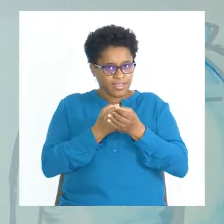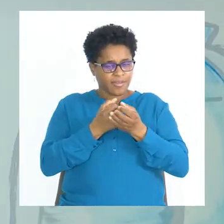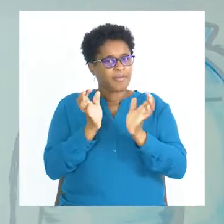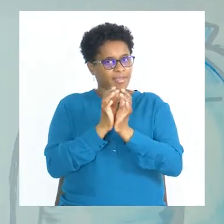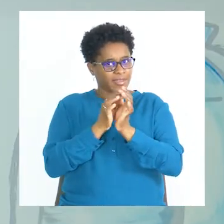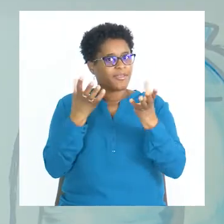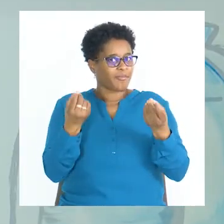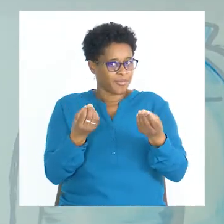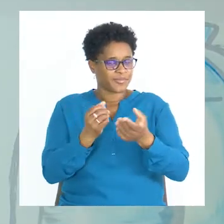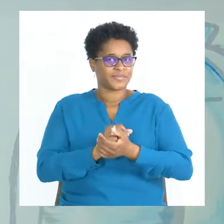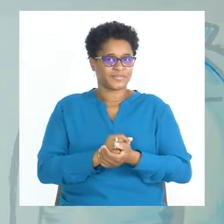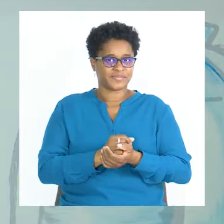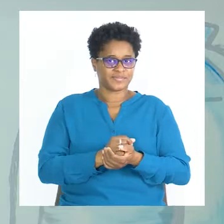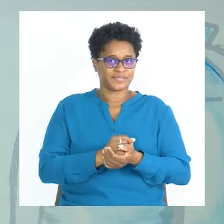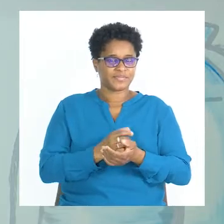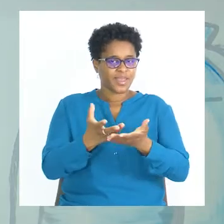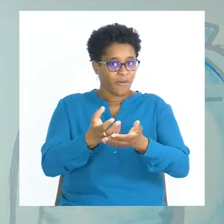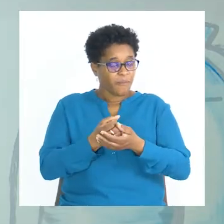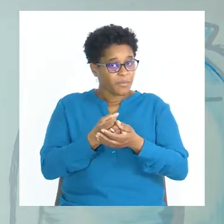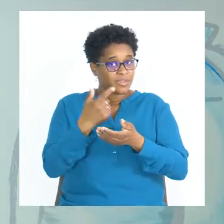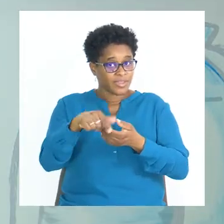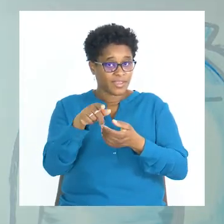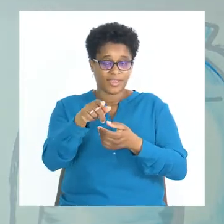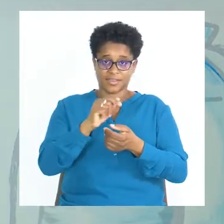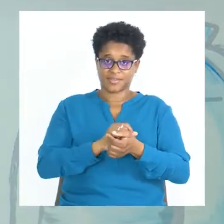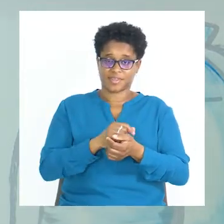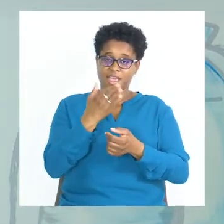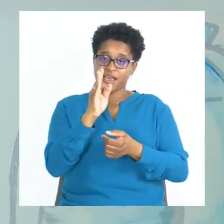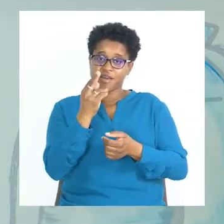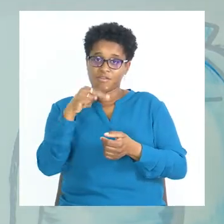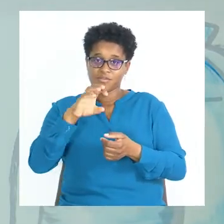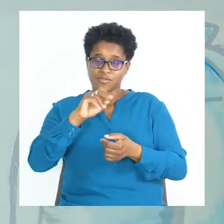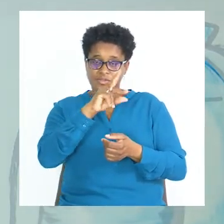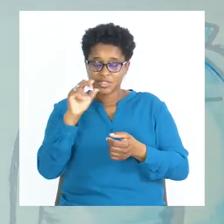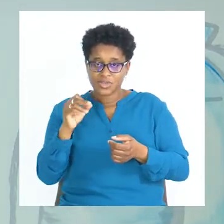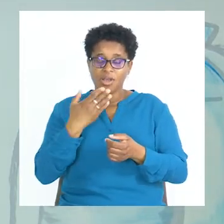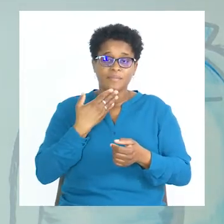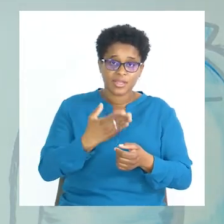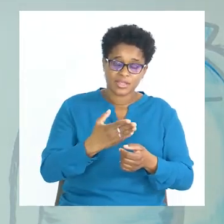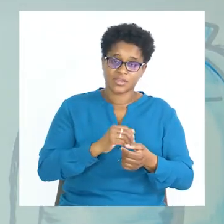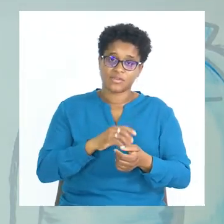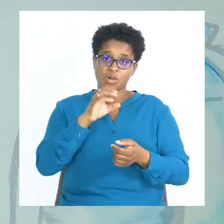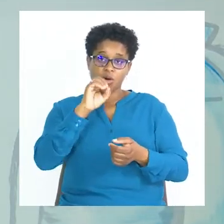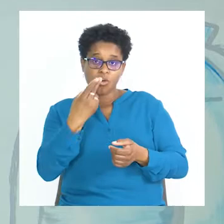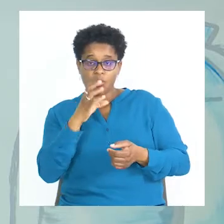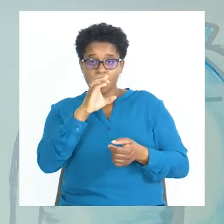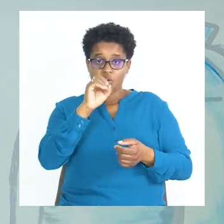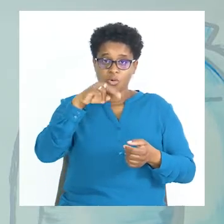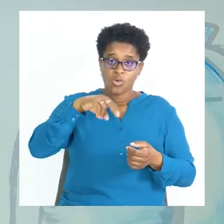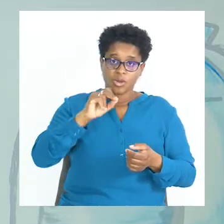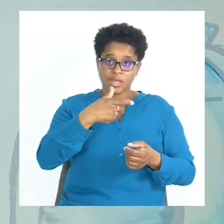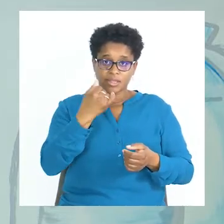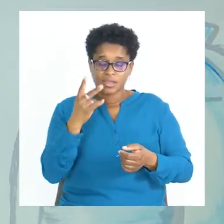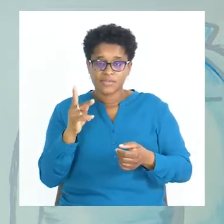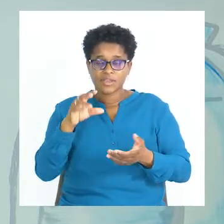Chama-te a atenção, não é assim? Puxa para agir. Ok, então tens ali a função apelativa ou conativa que